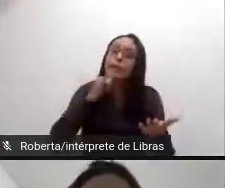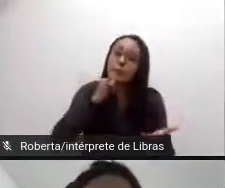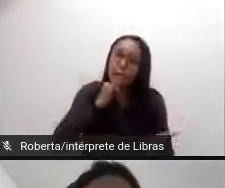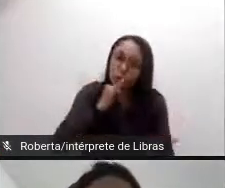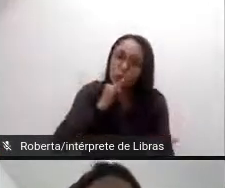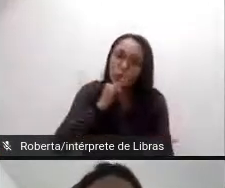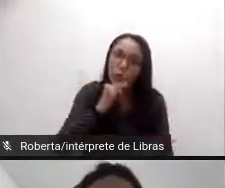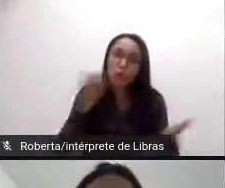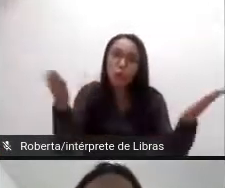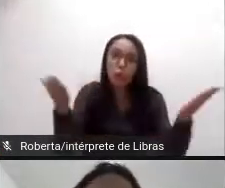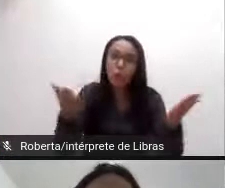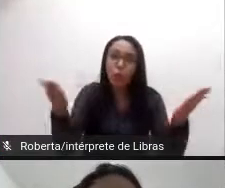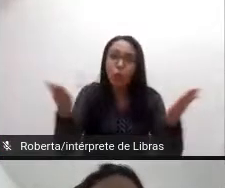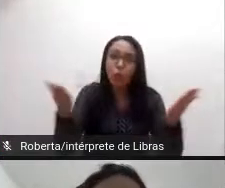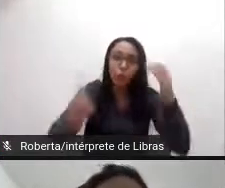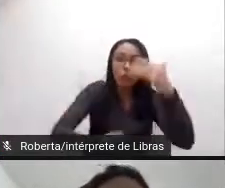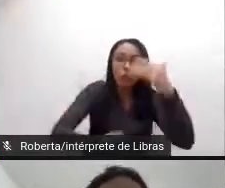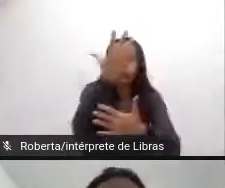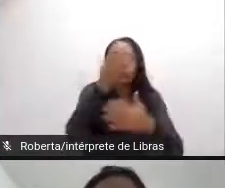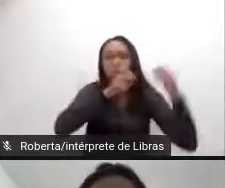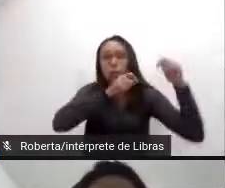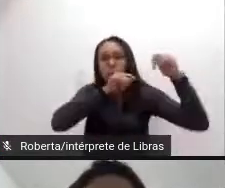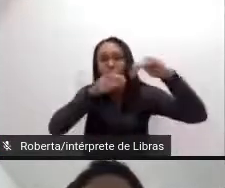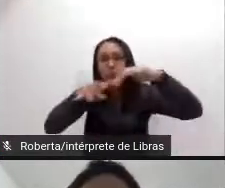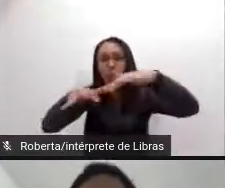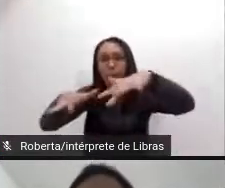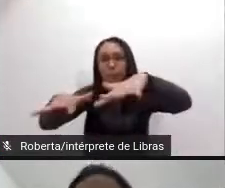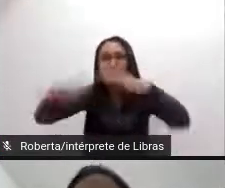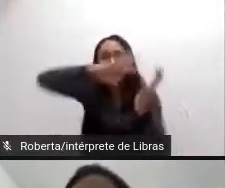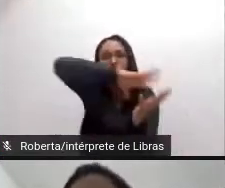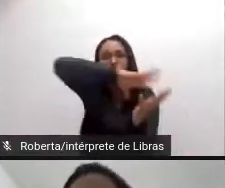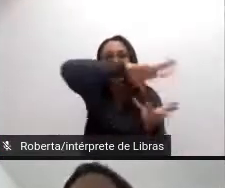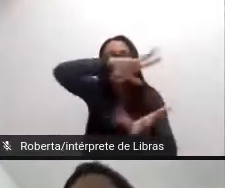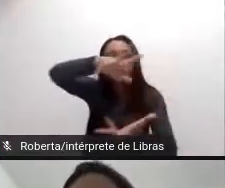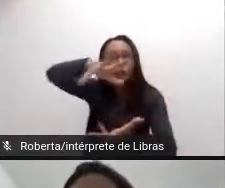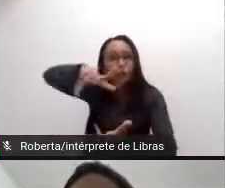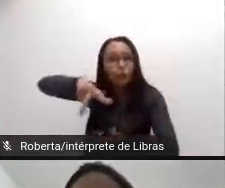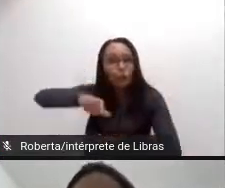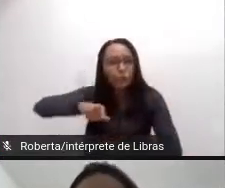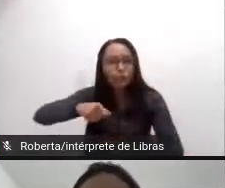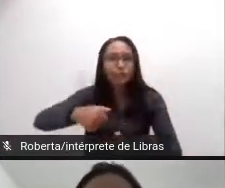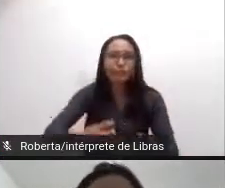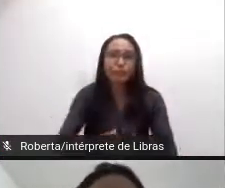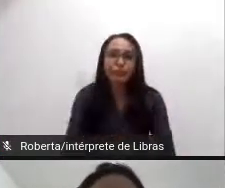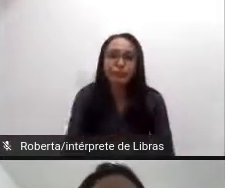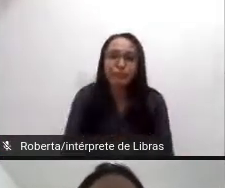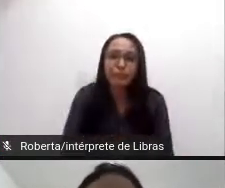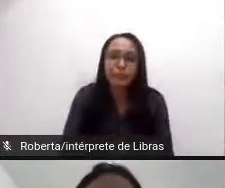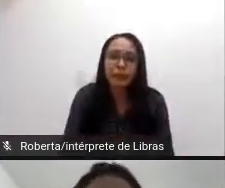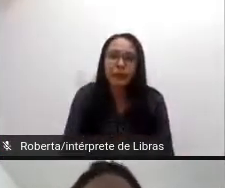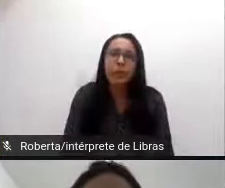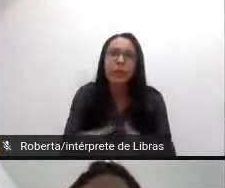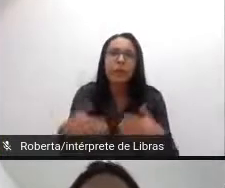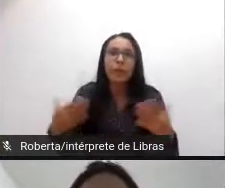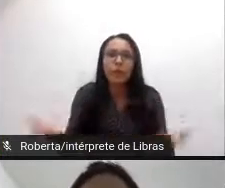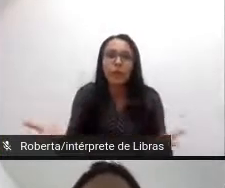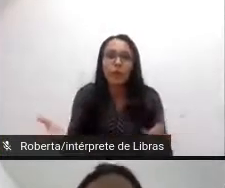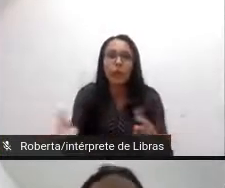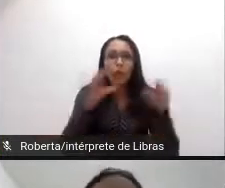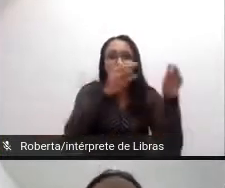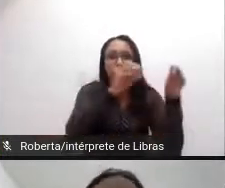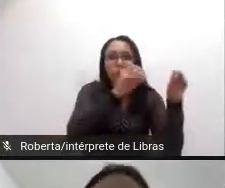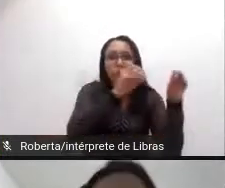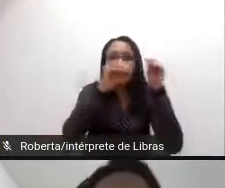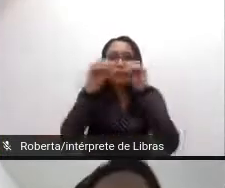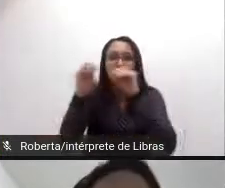pandemia do coronavírus, o coronavírus se espalhando por todo o mundo por conta desse deslocamento dos seres humanos,